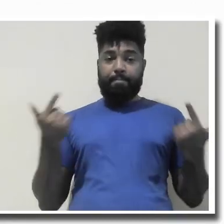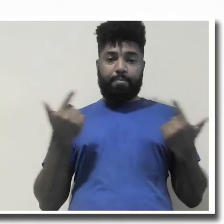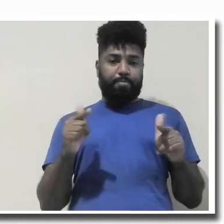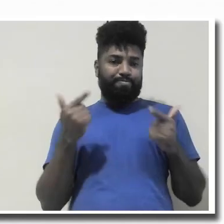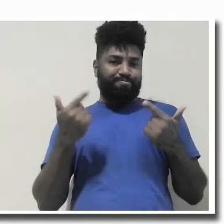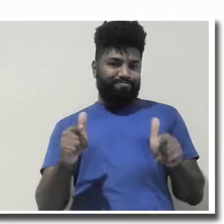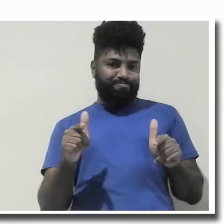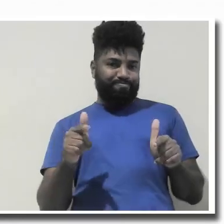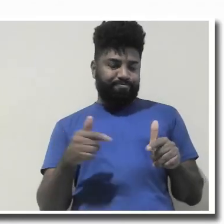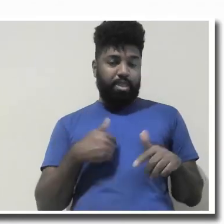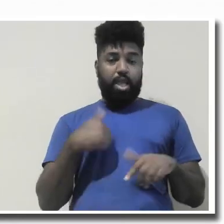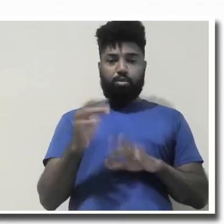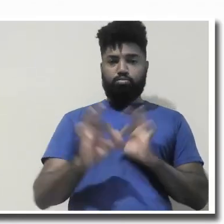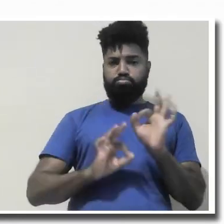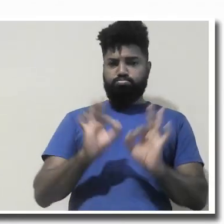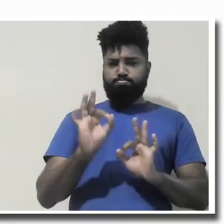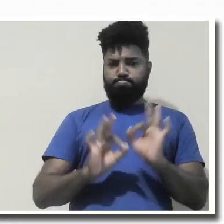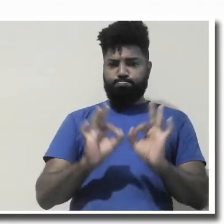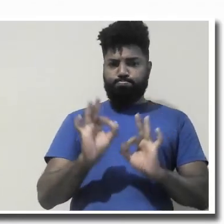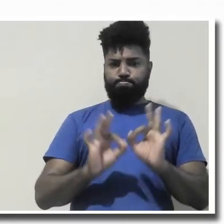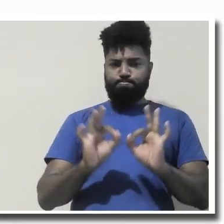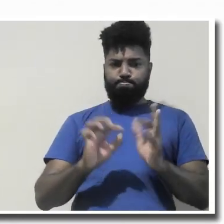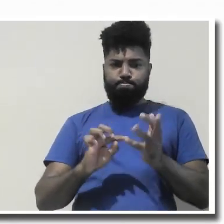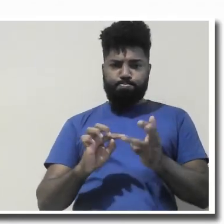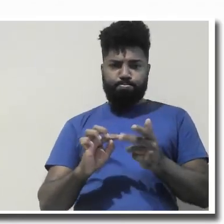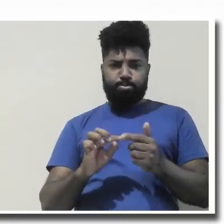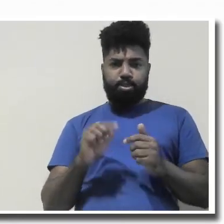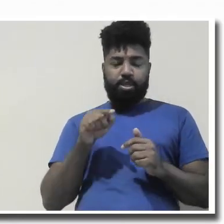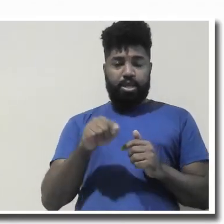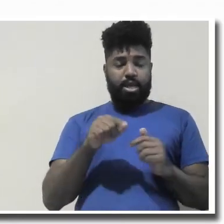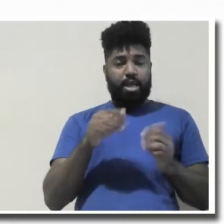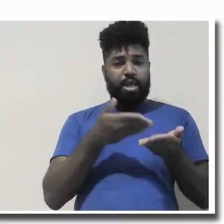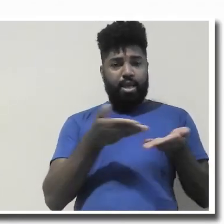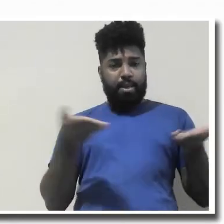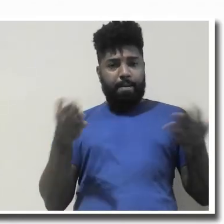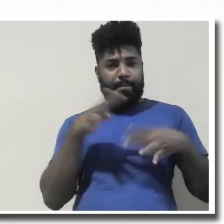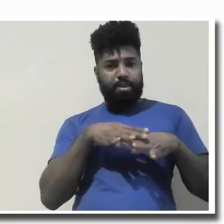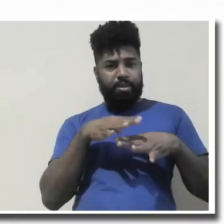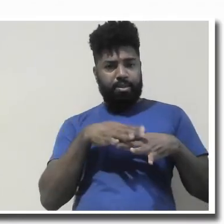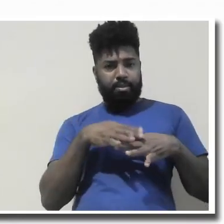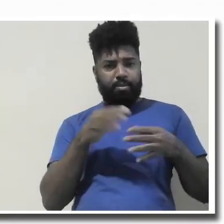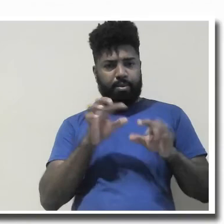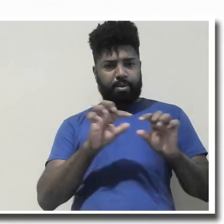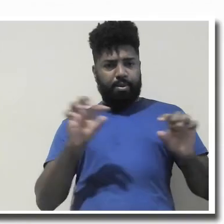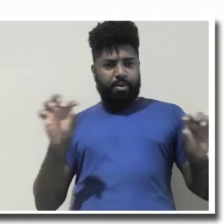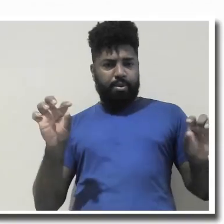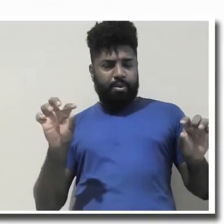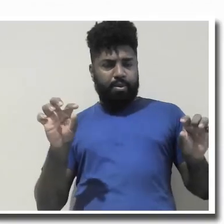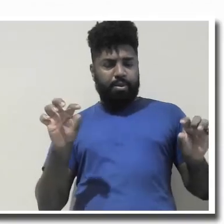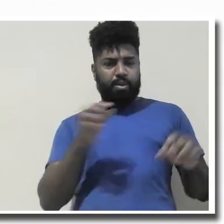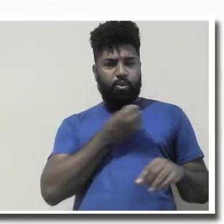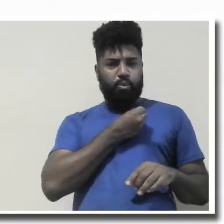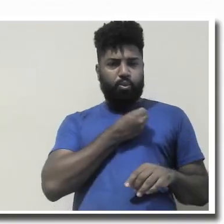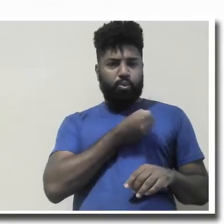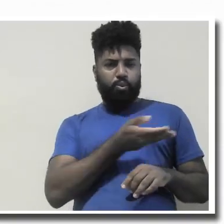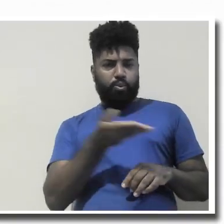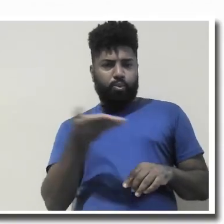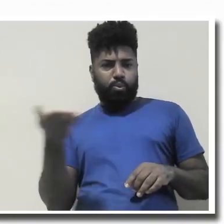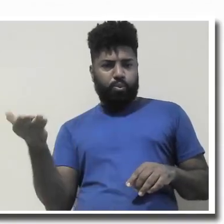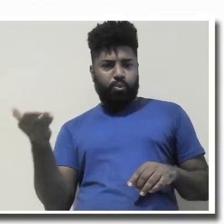possamos resolver esta expressão algébrica, caso tentemos